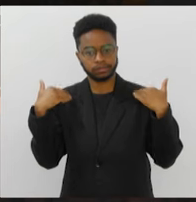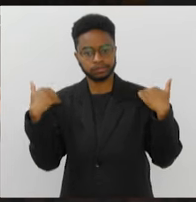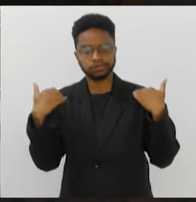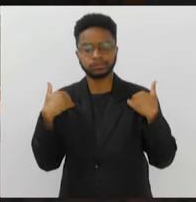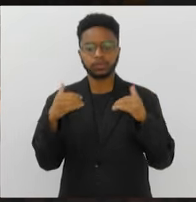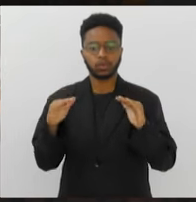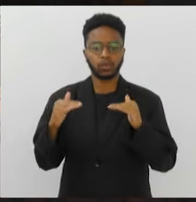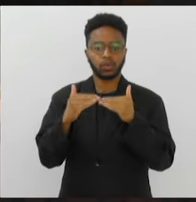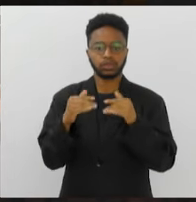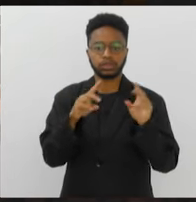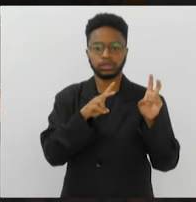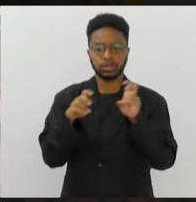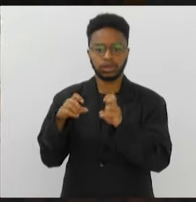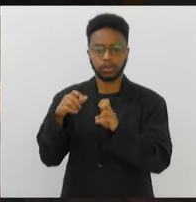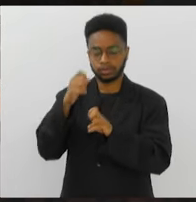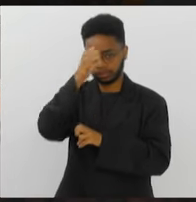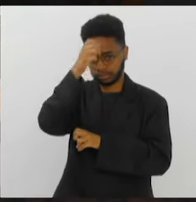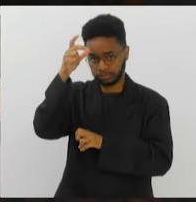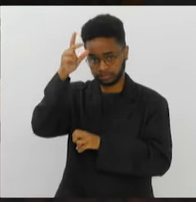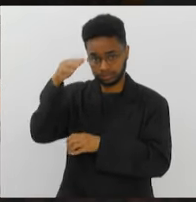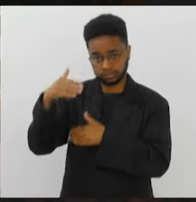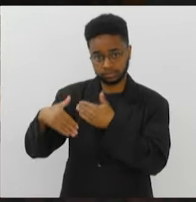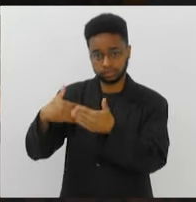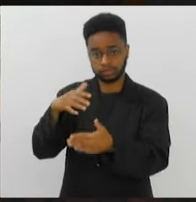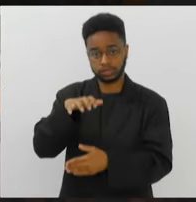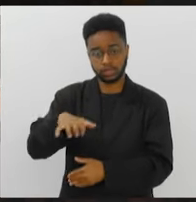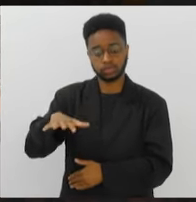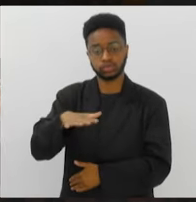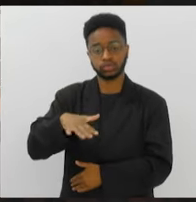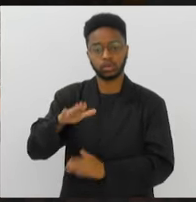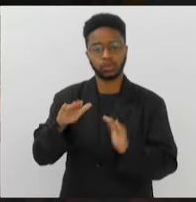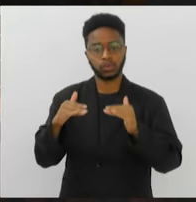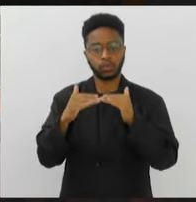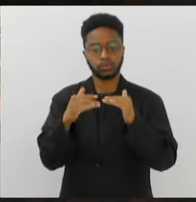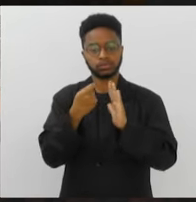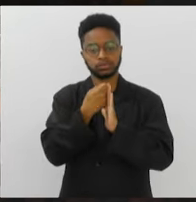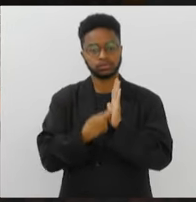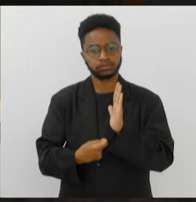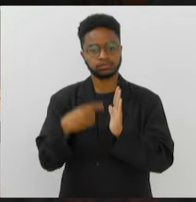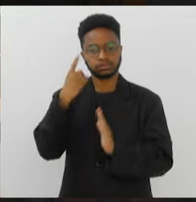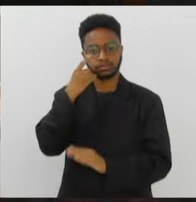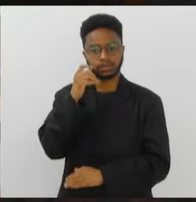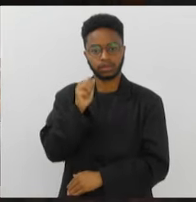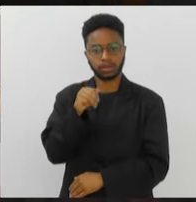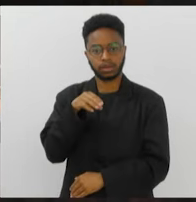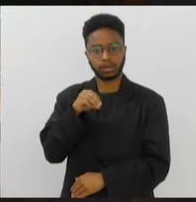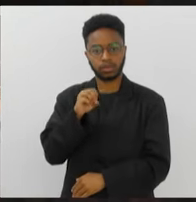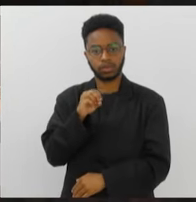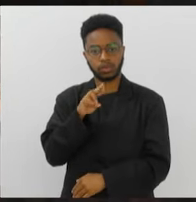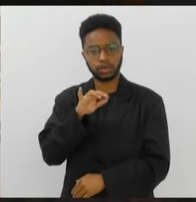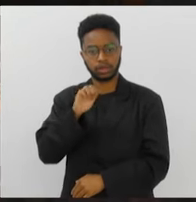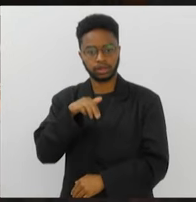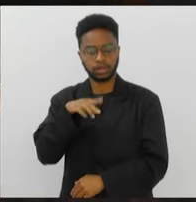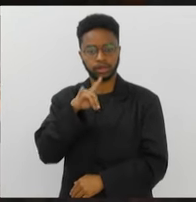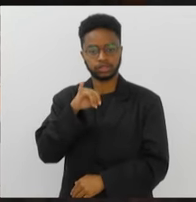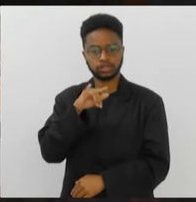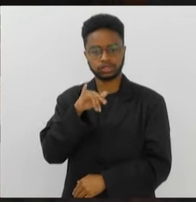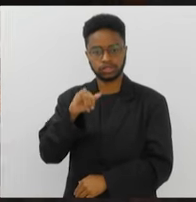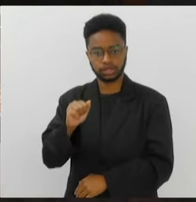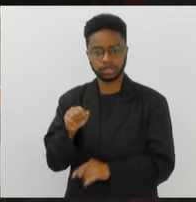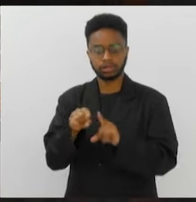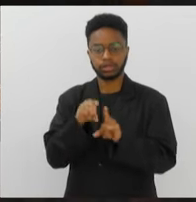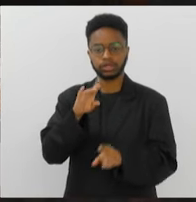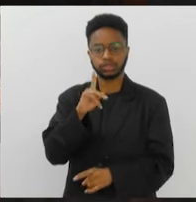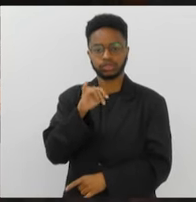assuntos municipais e desenvolvimento regional favorável. Relatores, deputados Rodrigo Amorim, Índia Armelau e Chico